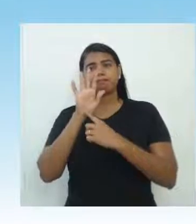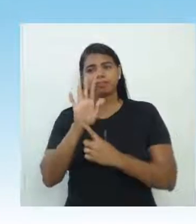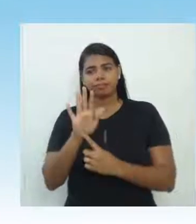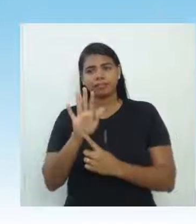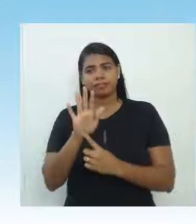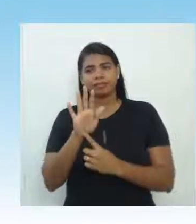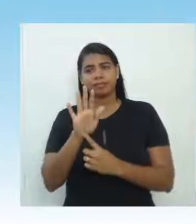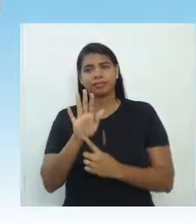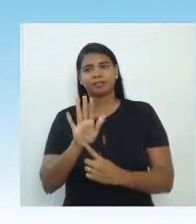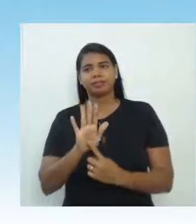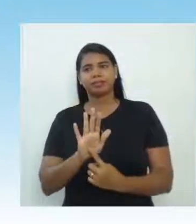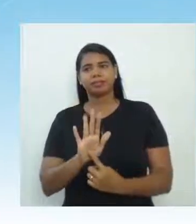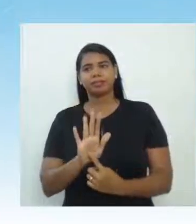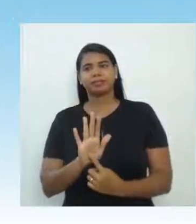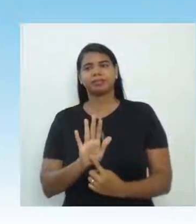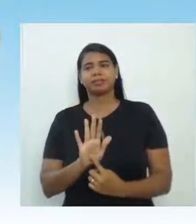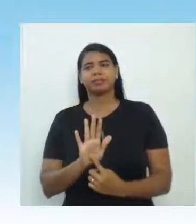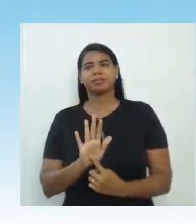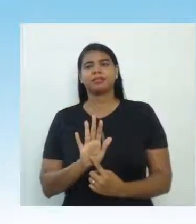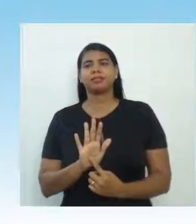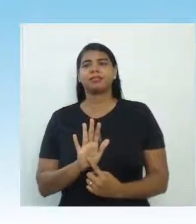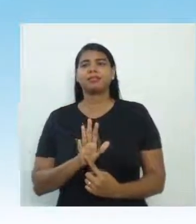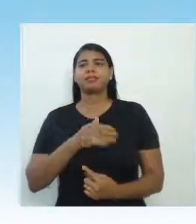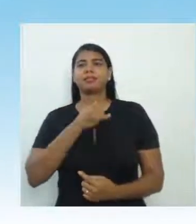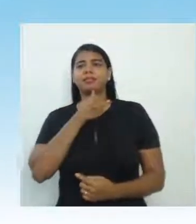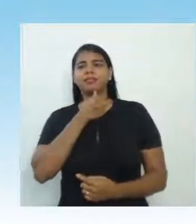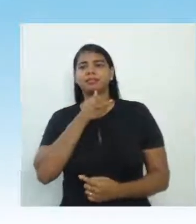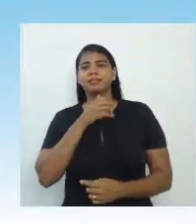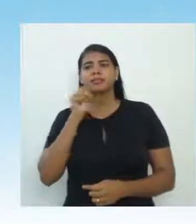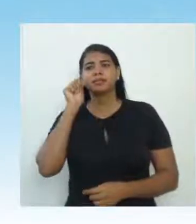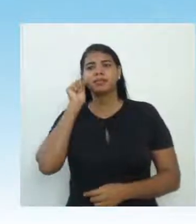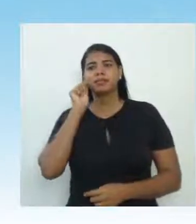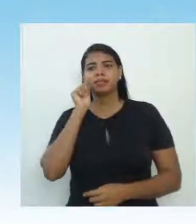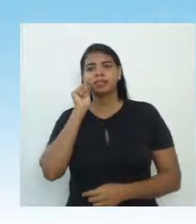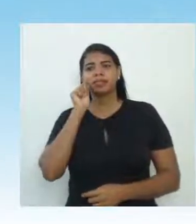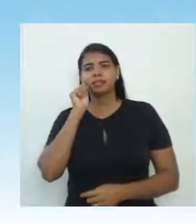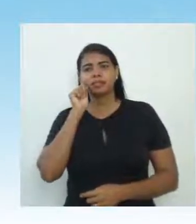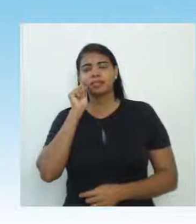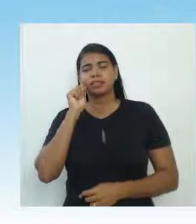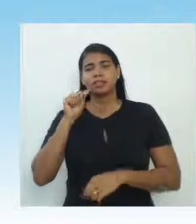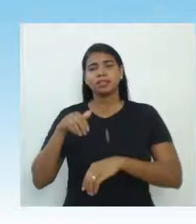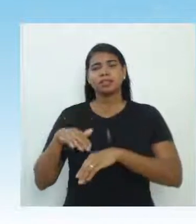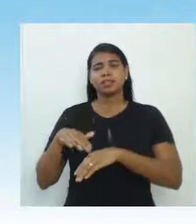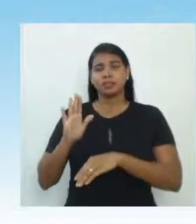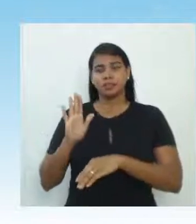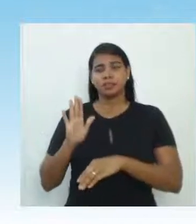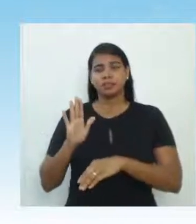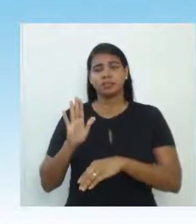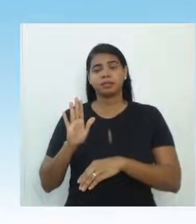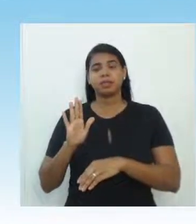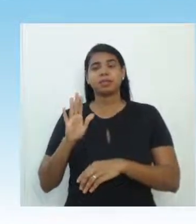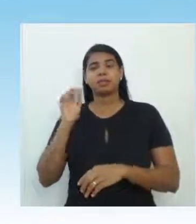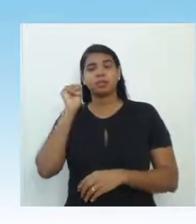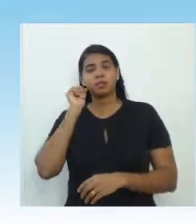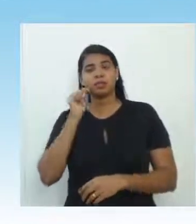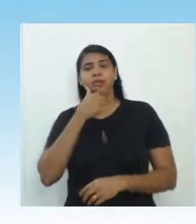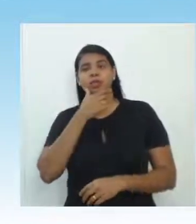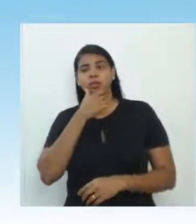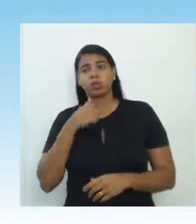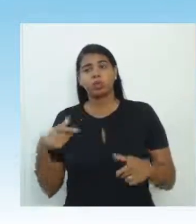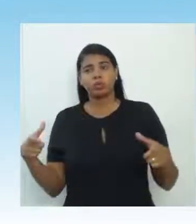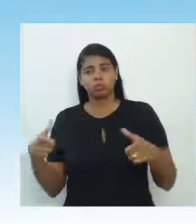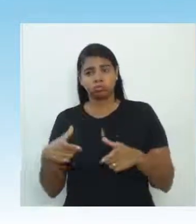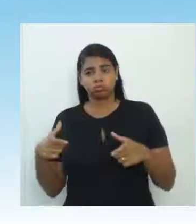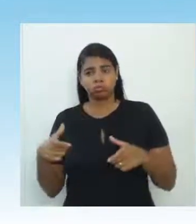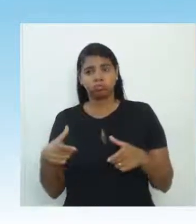representadas, né? Minorias representativas. Por exemplo, as mulheres são mais Tem mais mulheres do que homens.